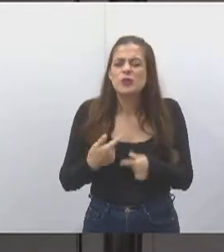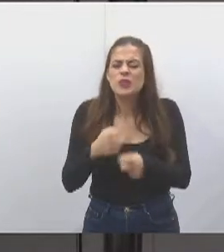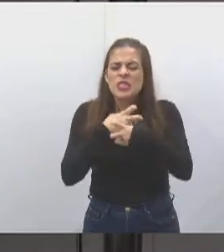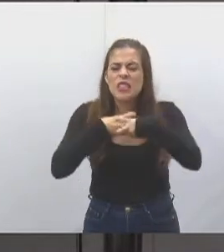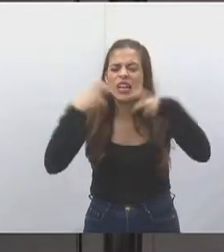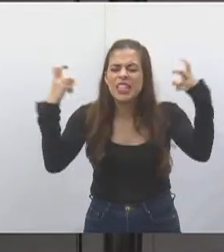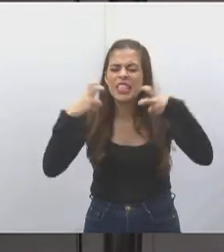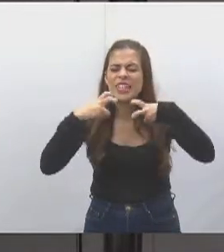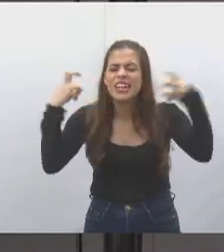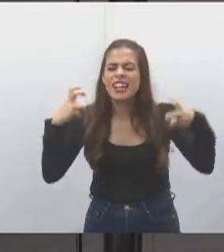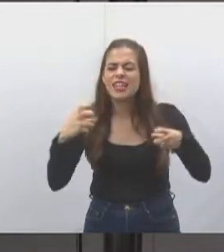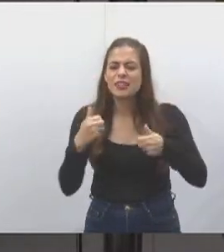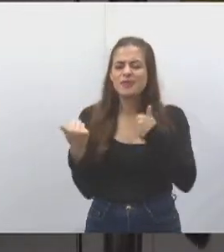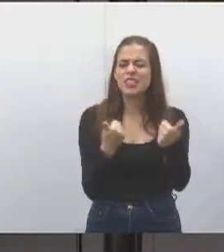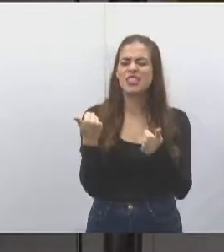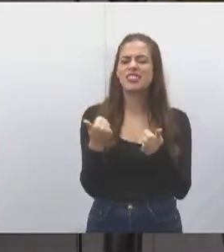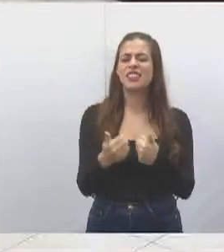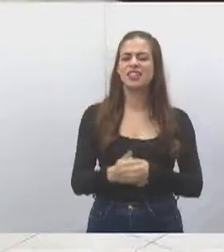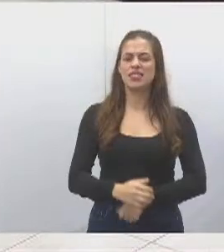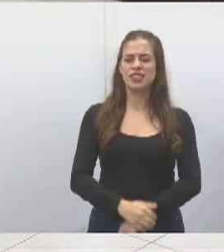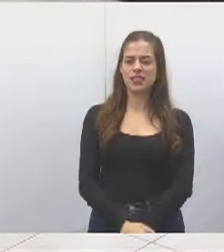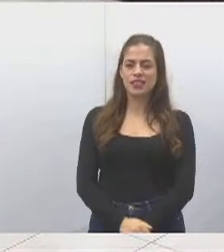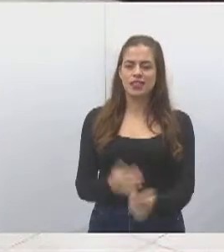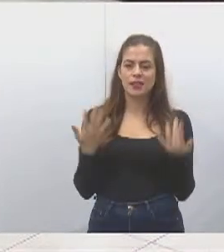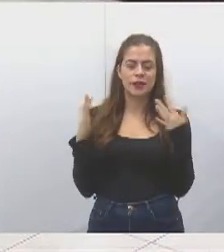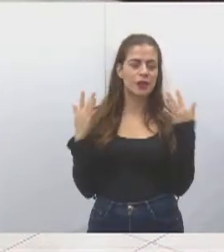gritos aqui, beleza?